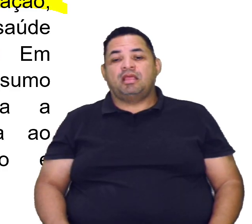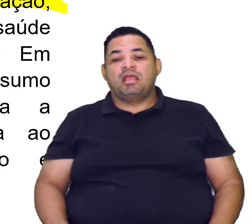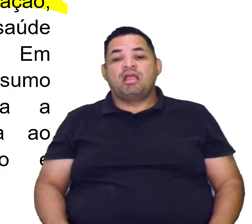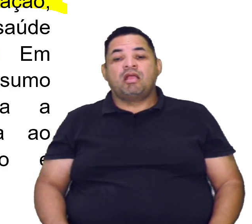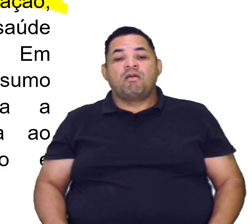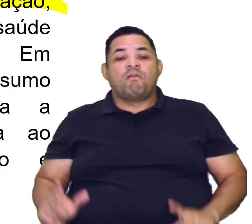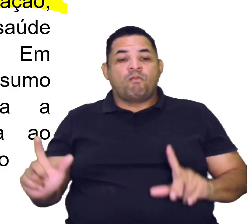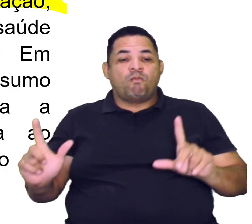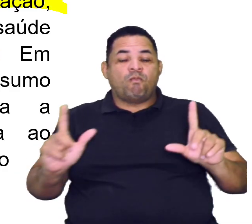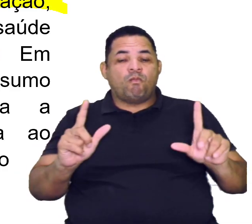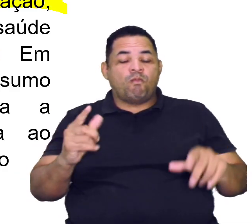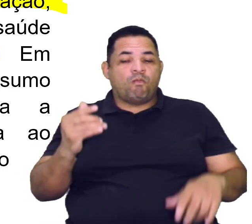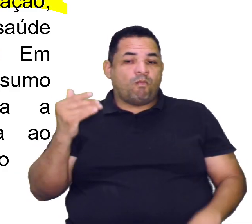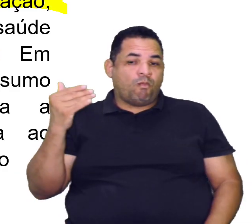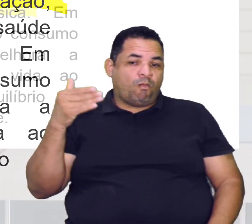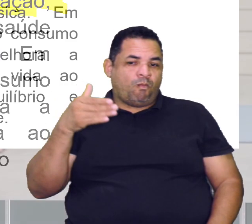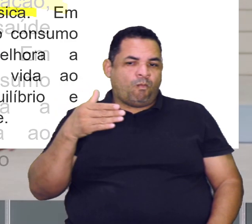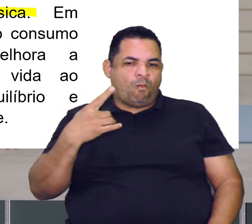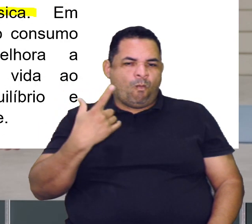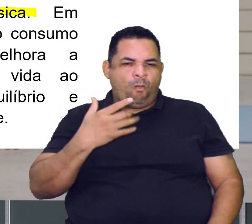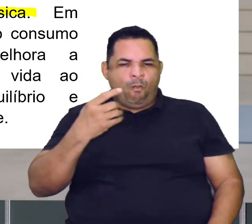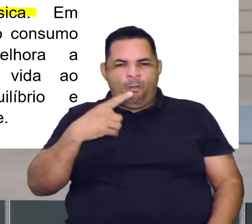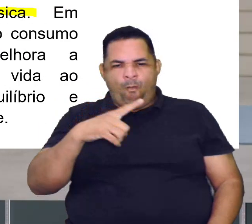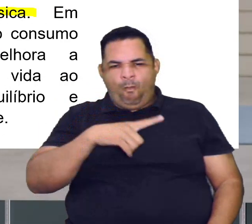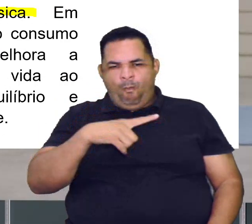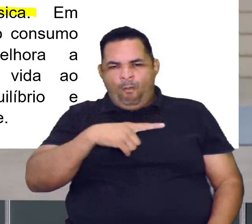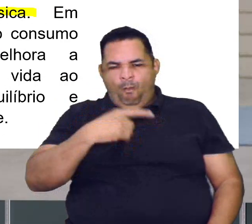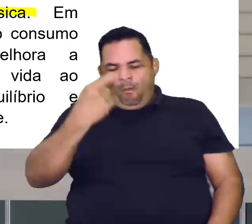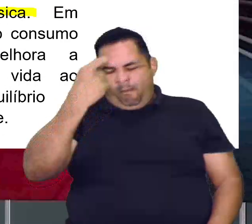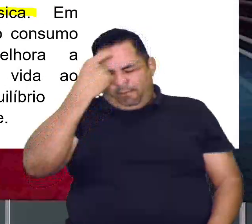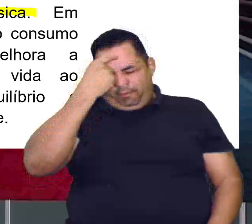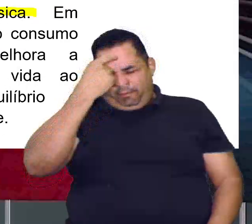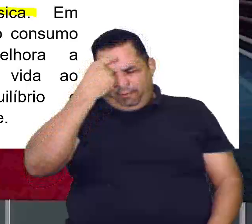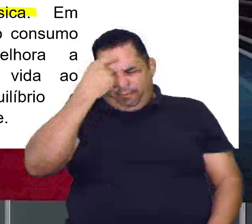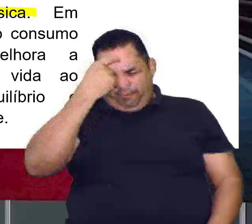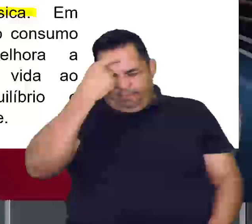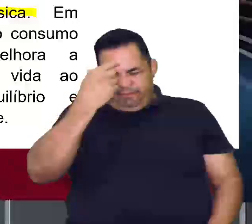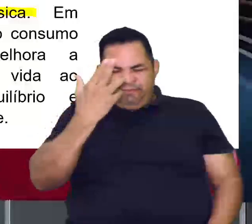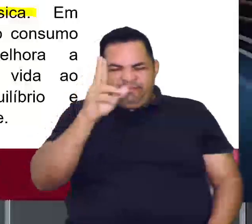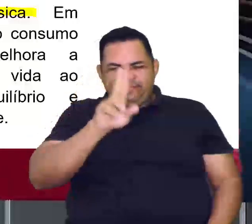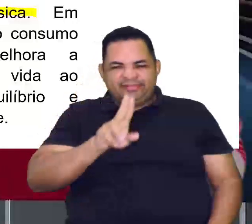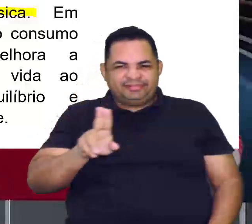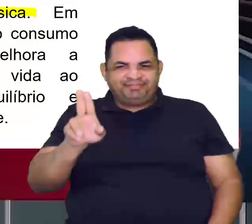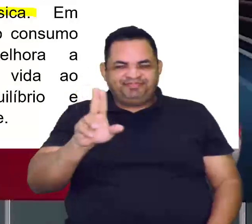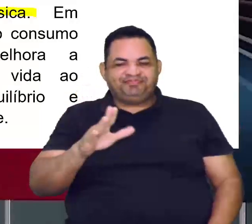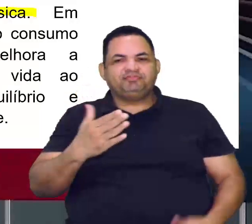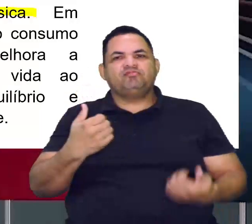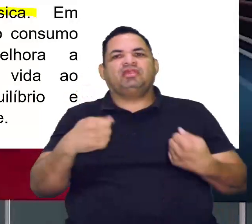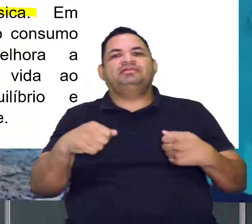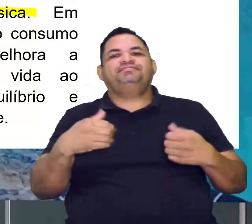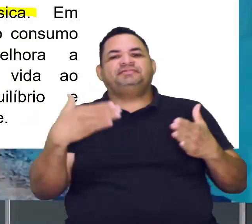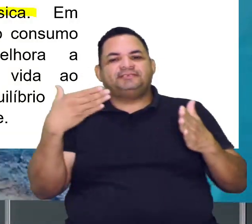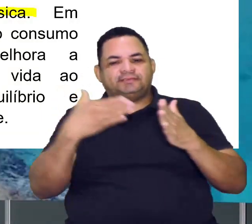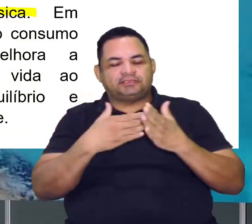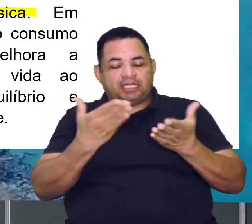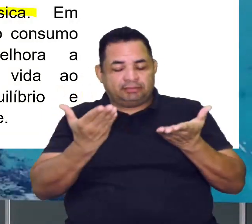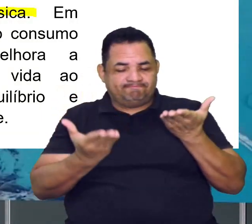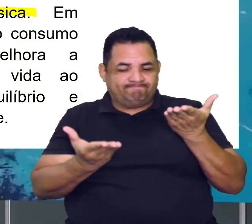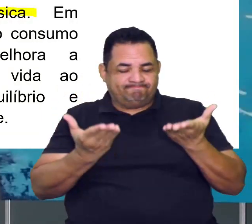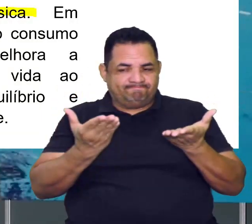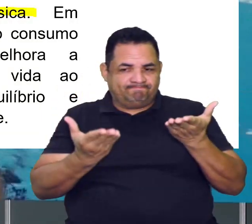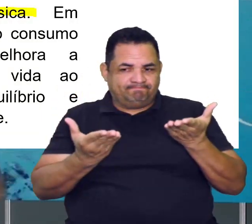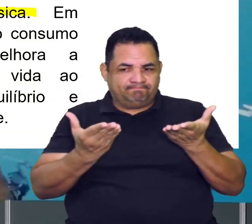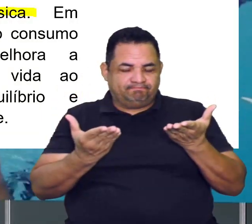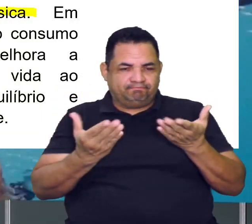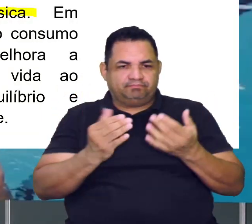entro aqui nesse slide, quando eu tenho consciência desse meu consumo, ele não é desenfreado, eu tenho um equilíbrio